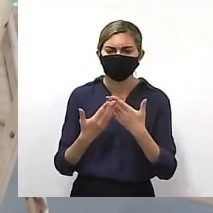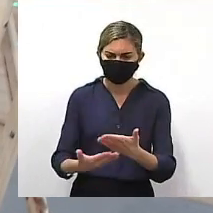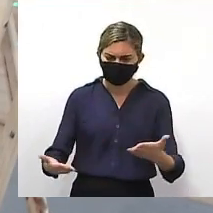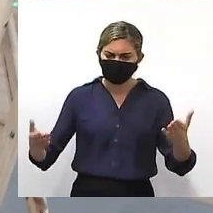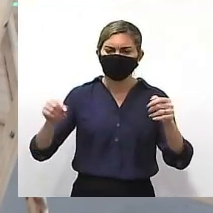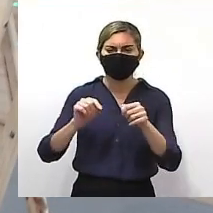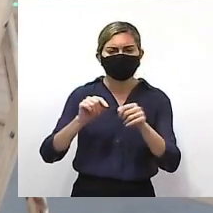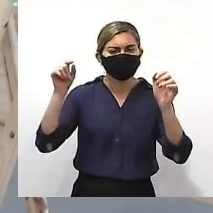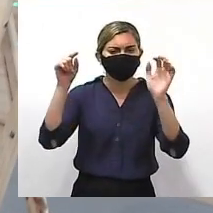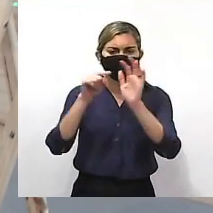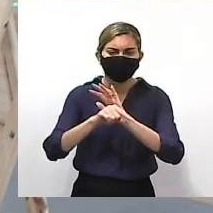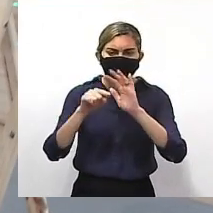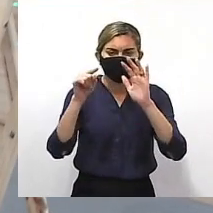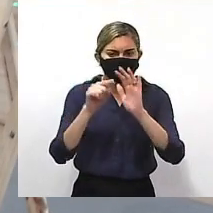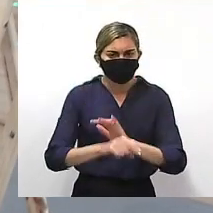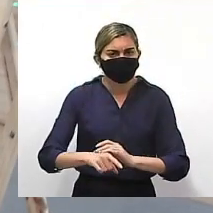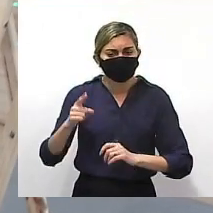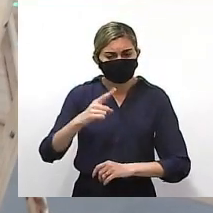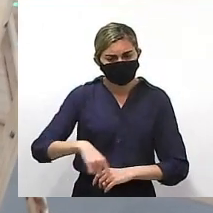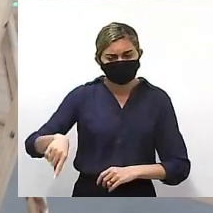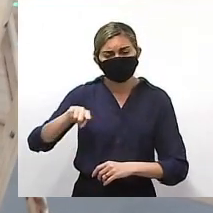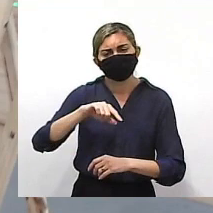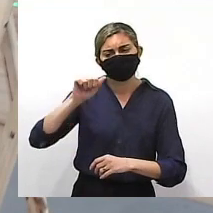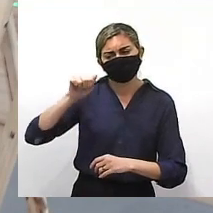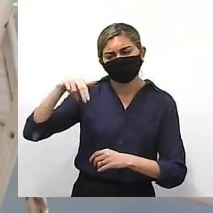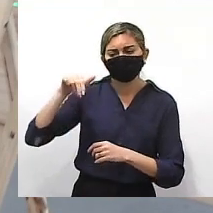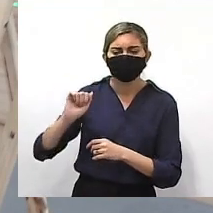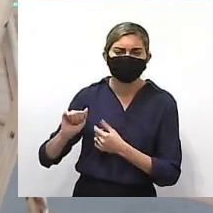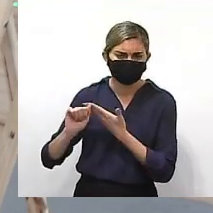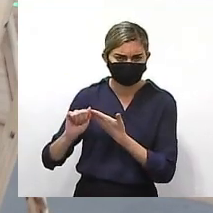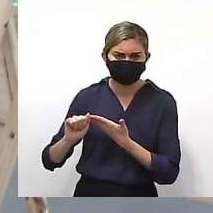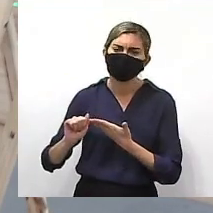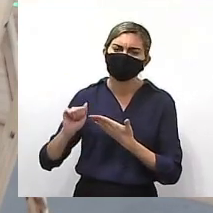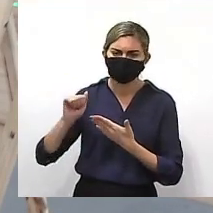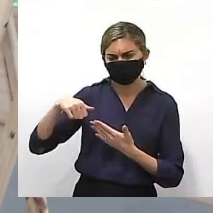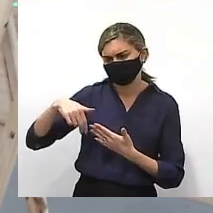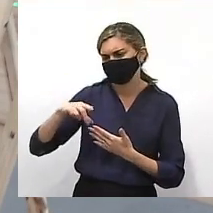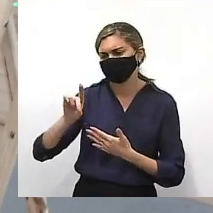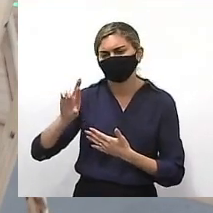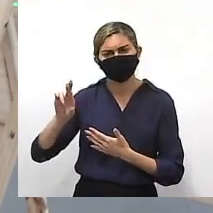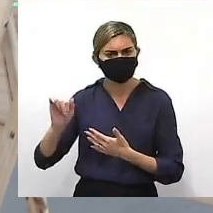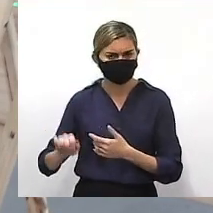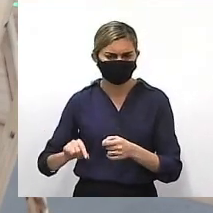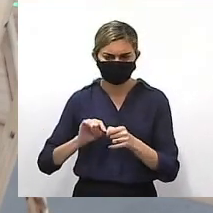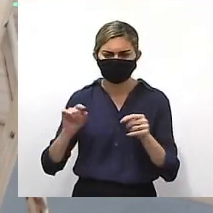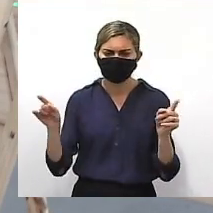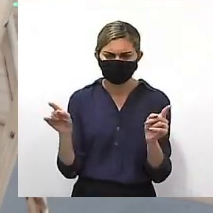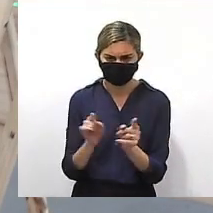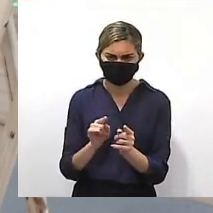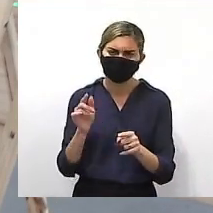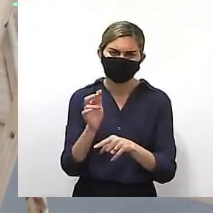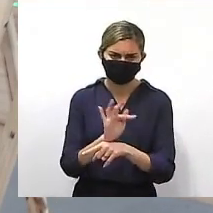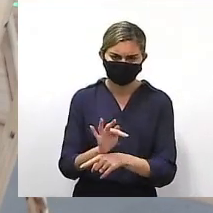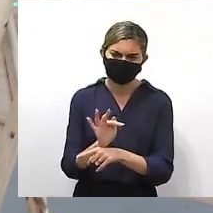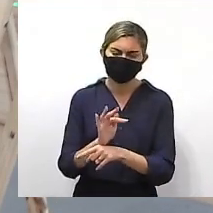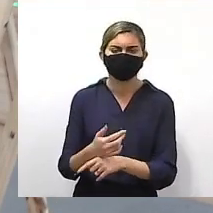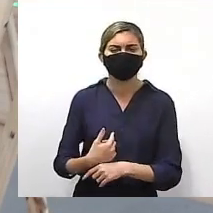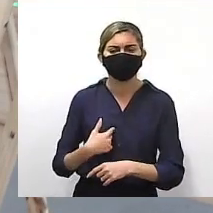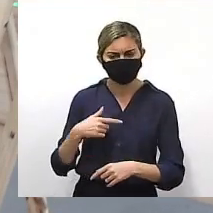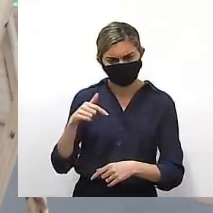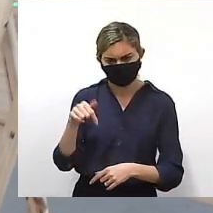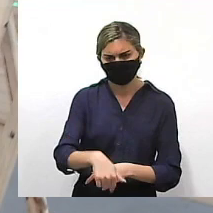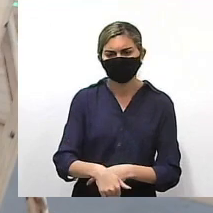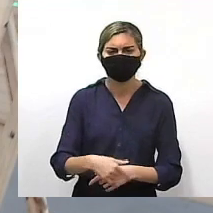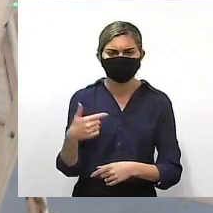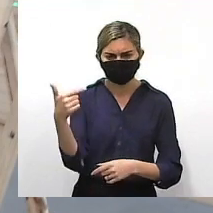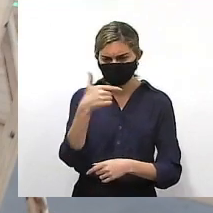fazer perguntas à nossa cineasta Ana, a Ana Andrade, que fez esse curta. Ela vai estar com a gente aqui